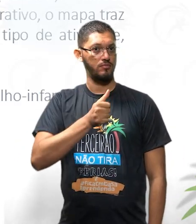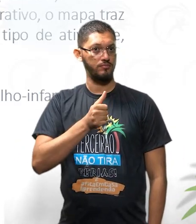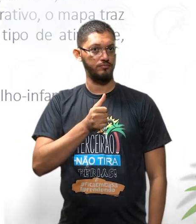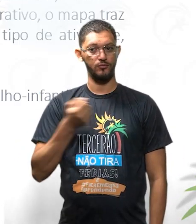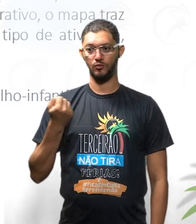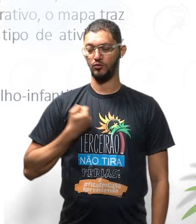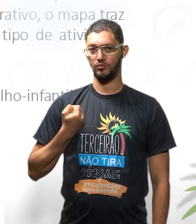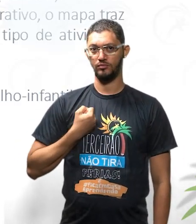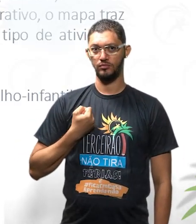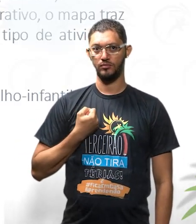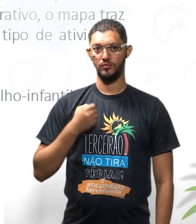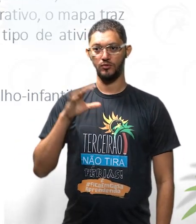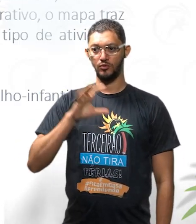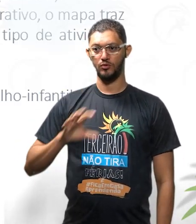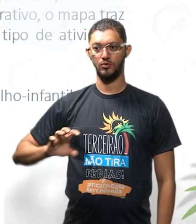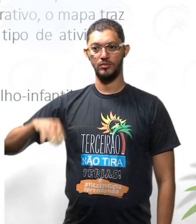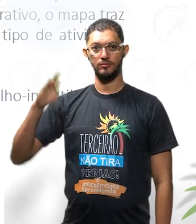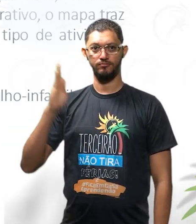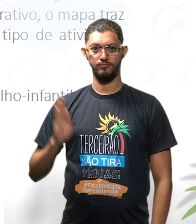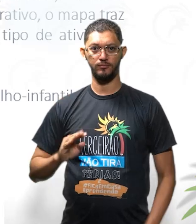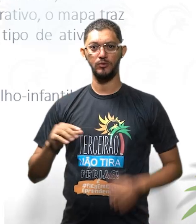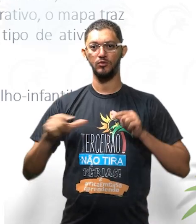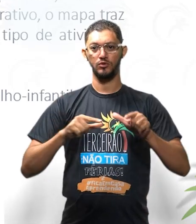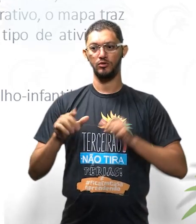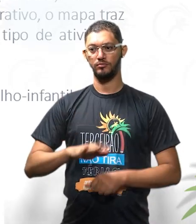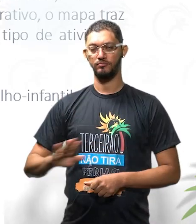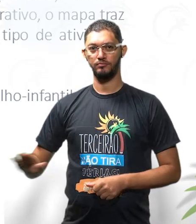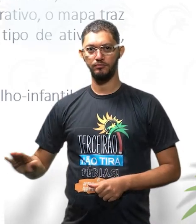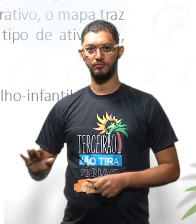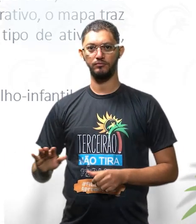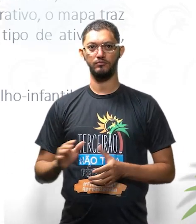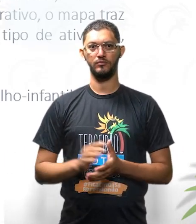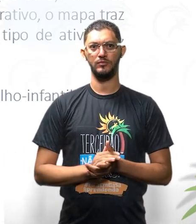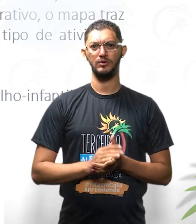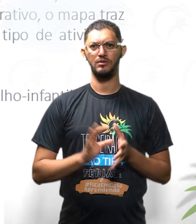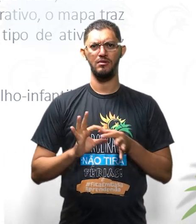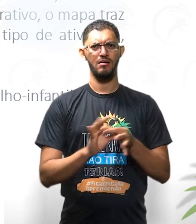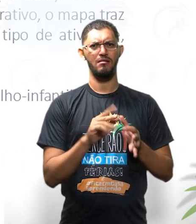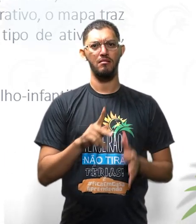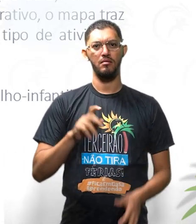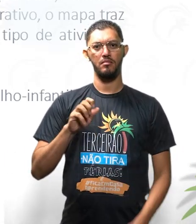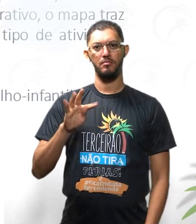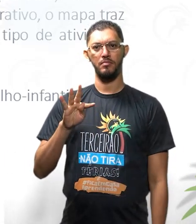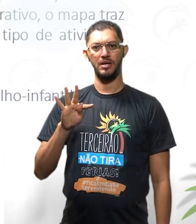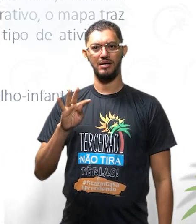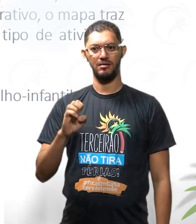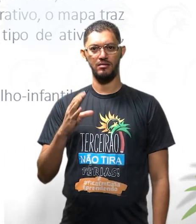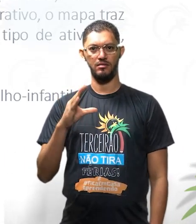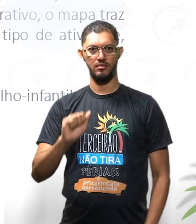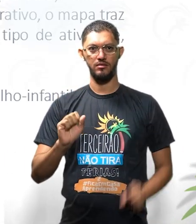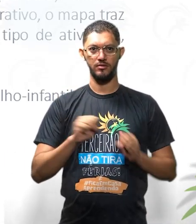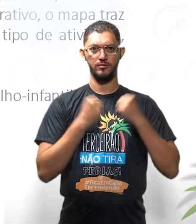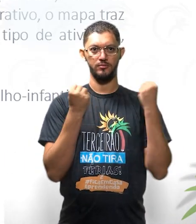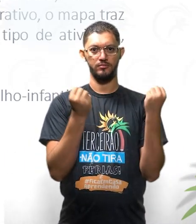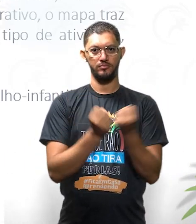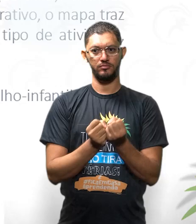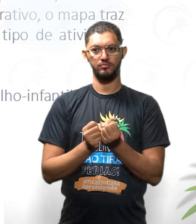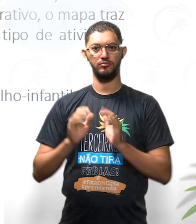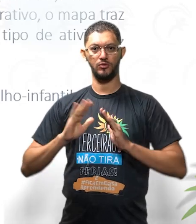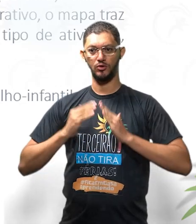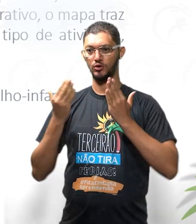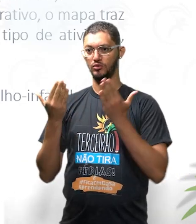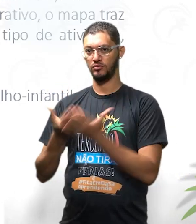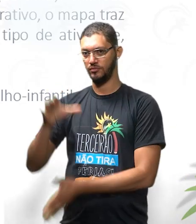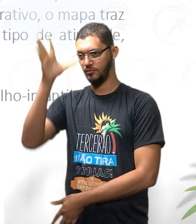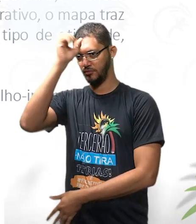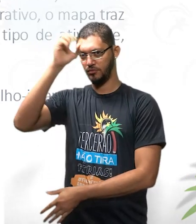Os dados são do Mapa do Trabalho Infantil, uma iniciativa da Rede Peteca, parte da Associação Cidade Escola Aprendiz,